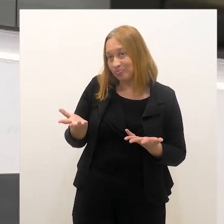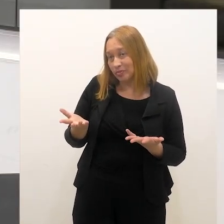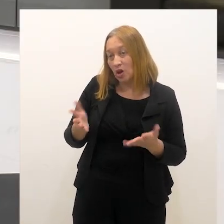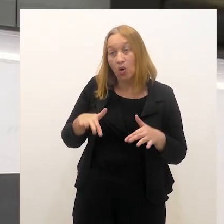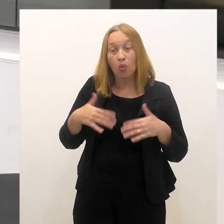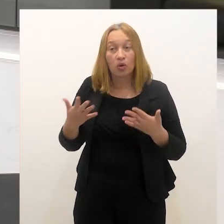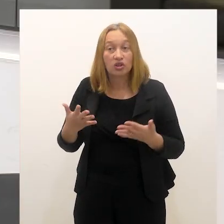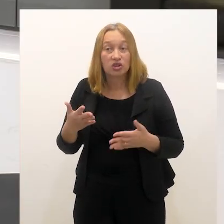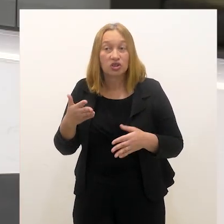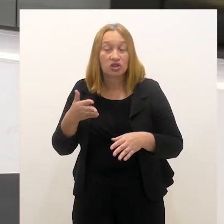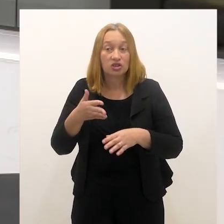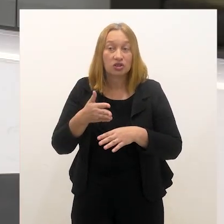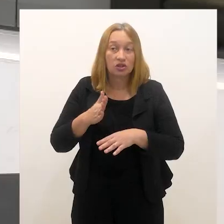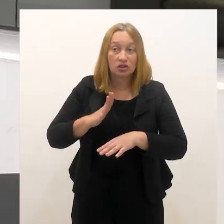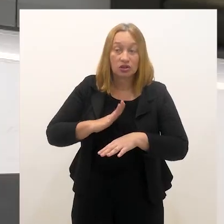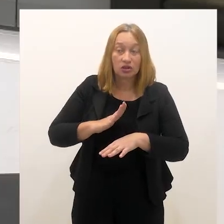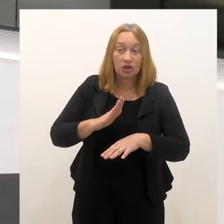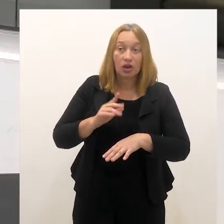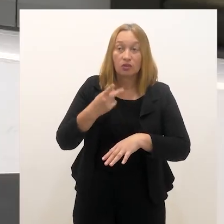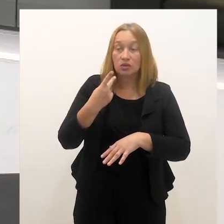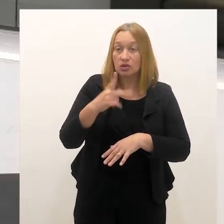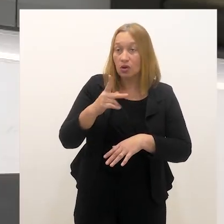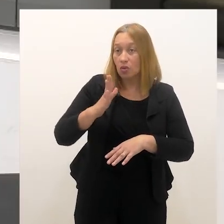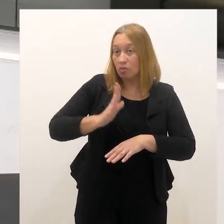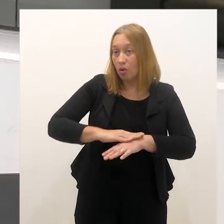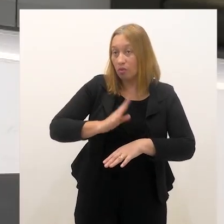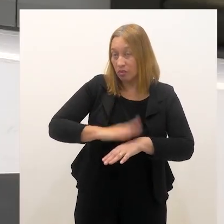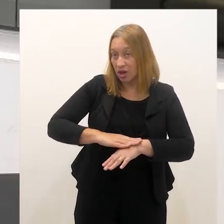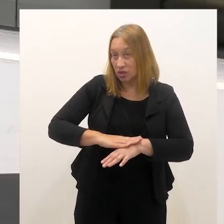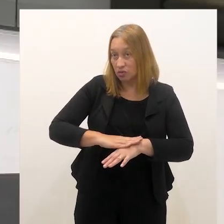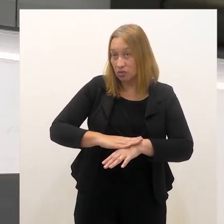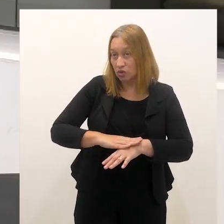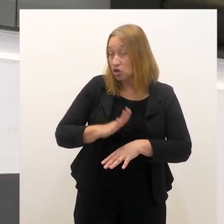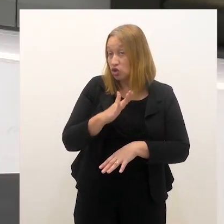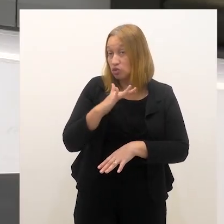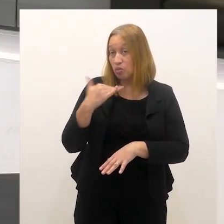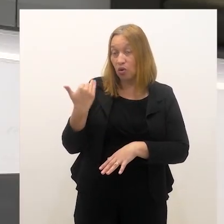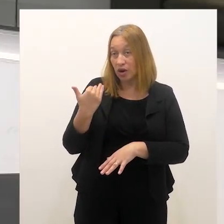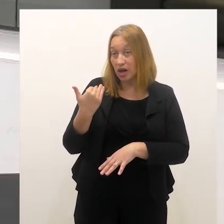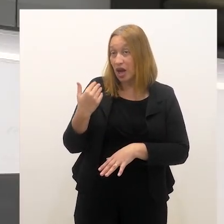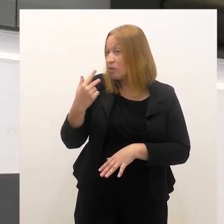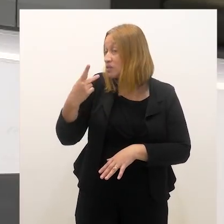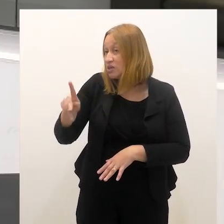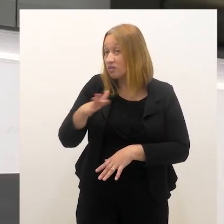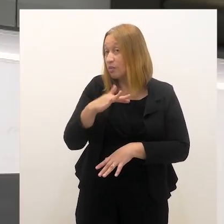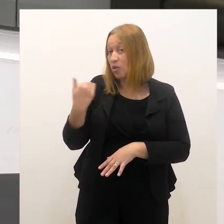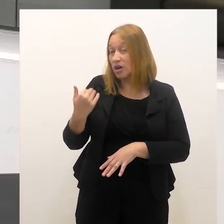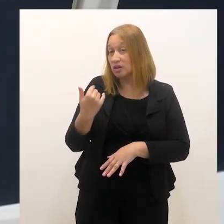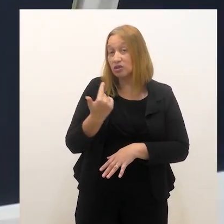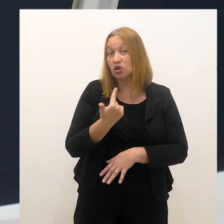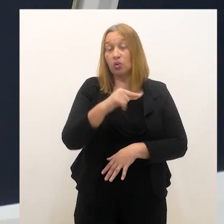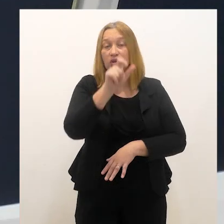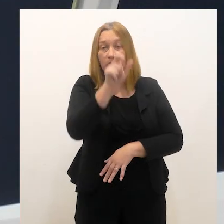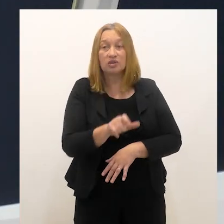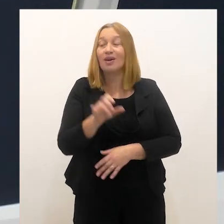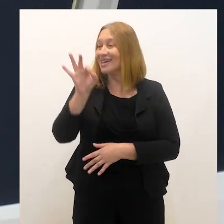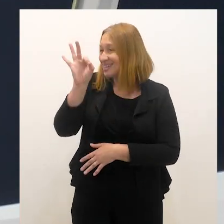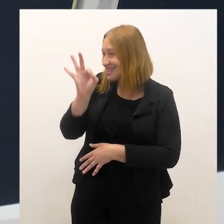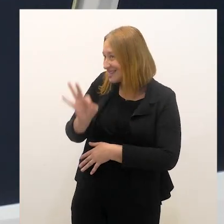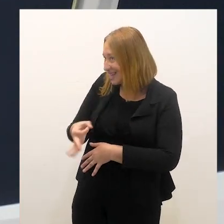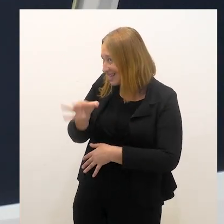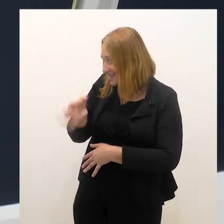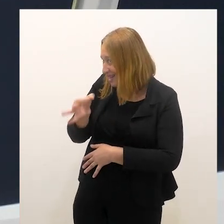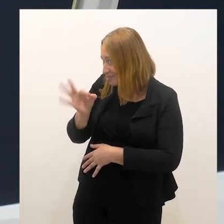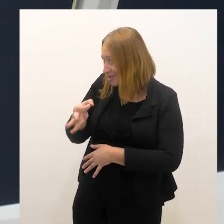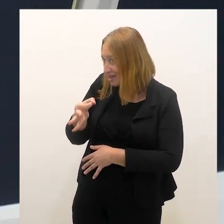contas, quando chegar a sua hora de fechar a tampa do caixão, é o seu caixão que vai fechar, não é o de ninguém. Exatamente.